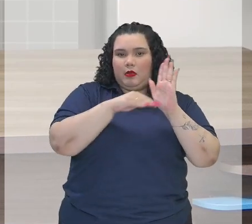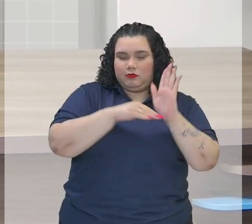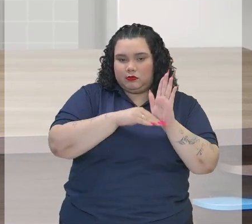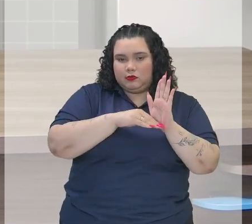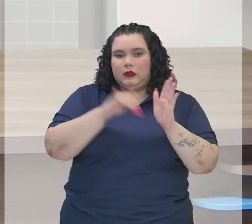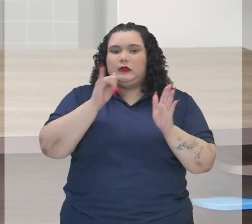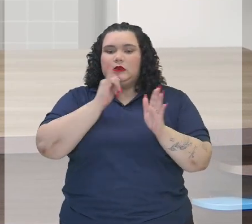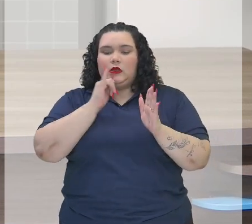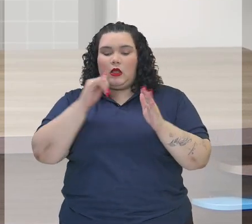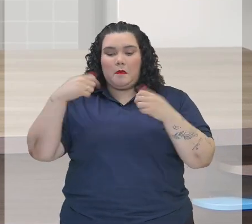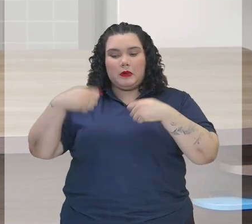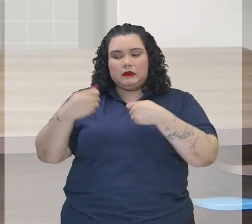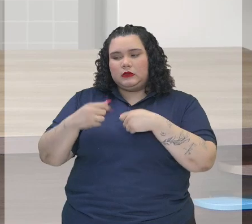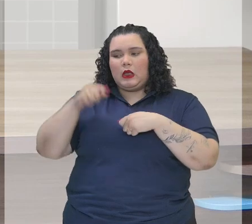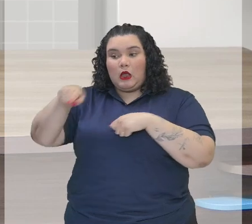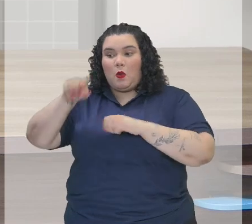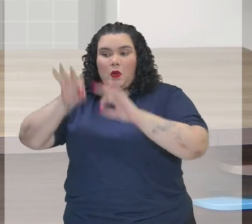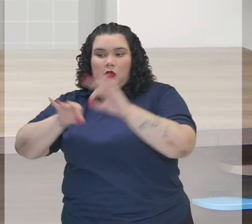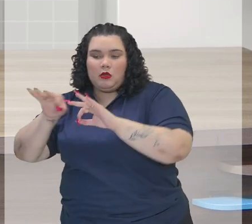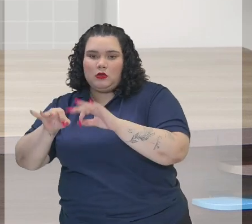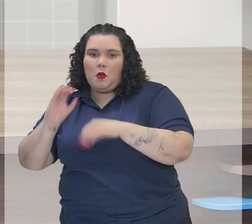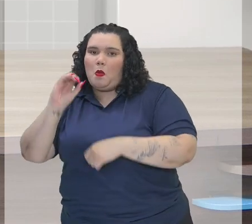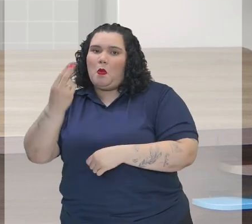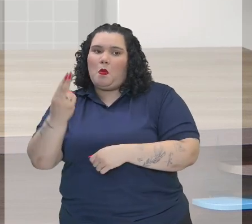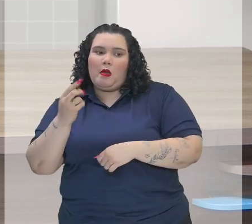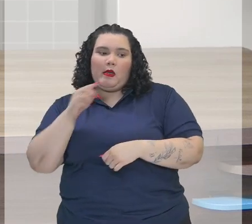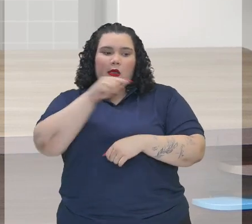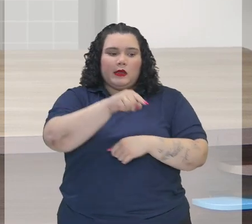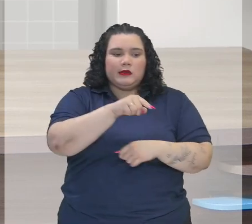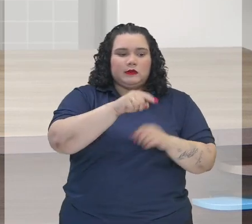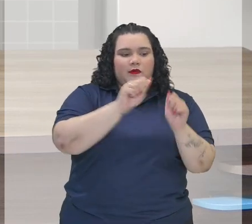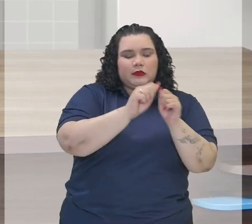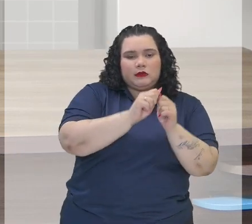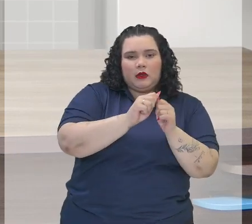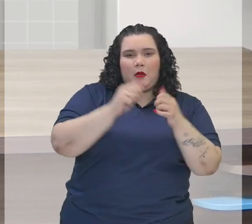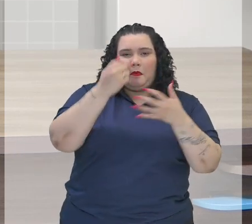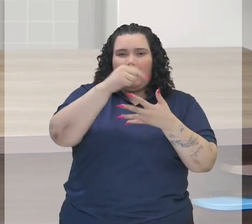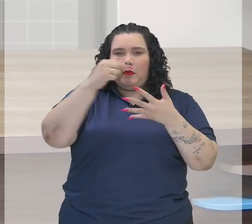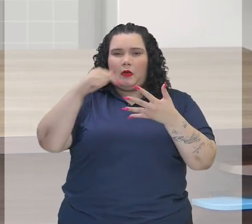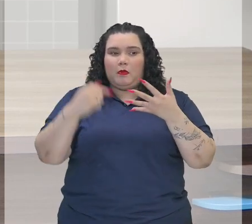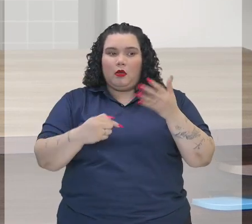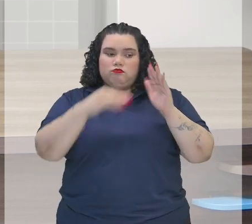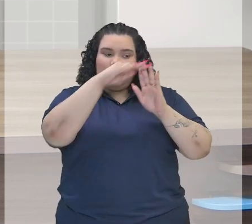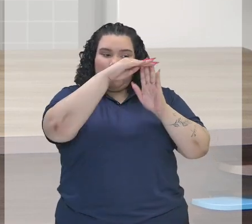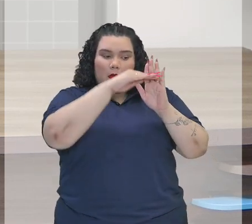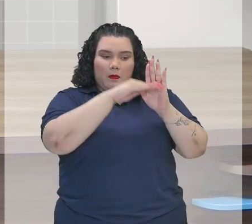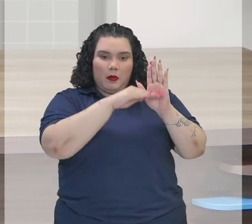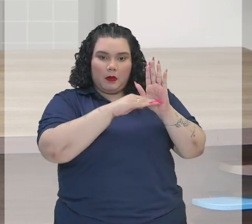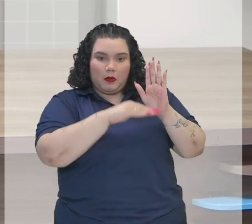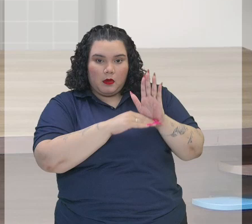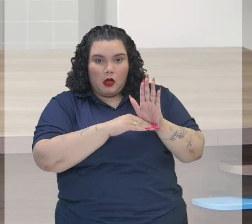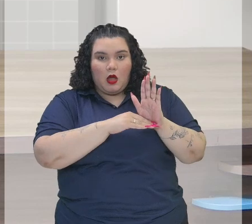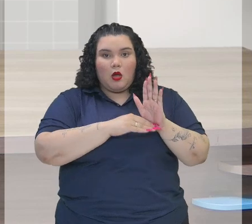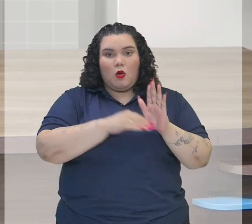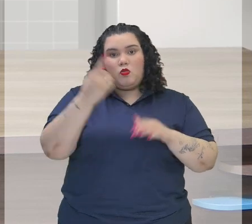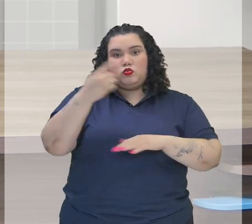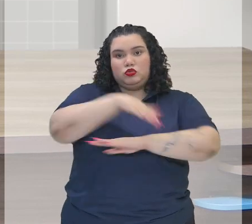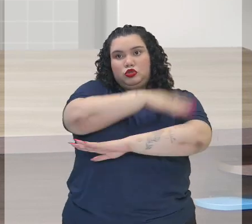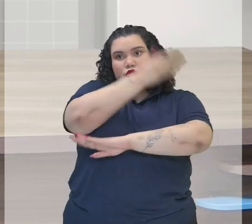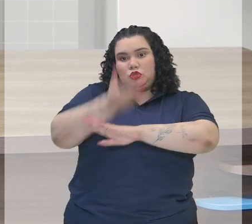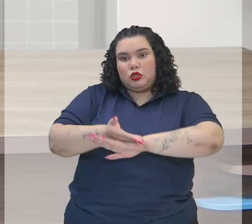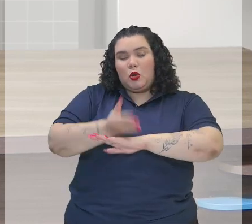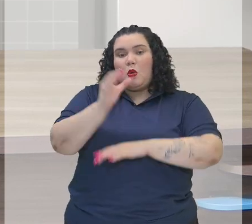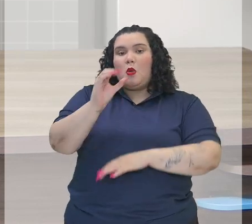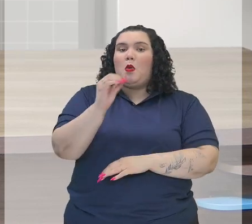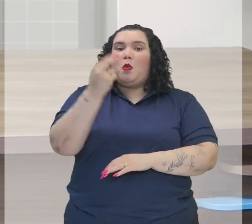que fazer isso, tenho que fazer aquilo. Você pode pensar em algo para o dia ou para a semana, né? Um intervalo